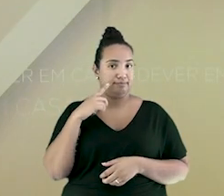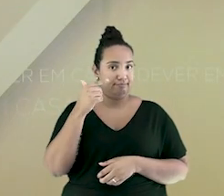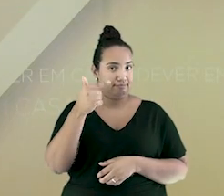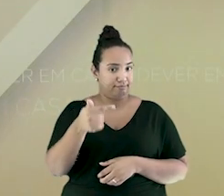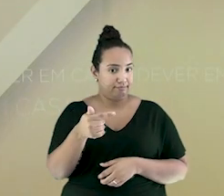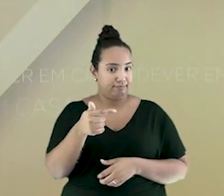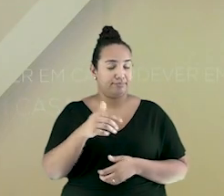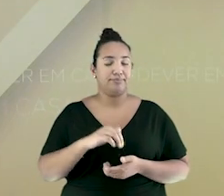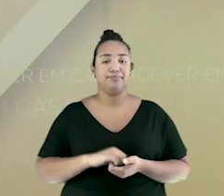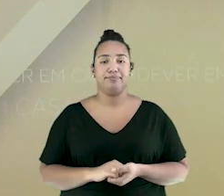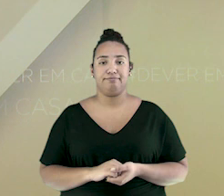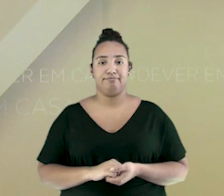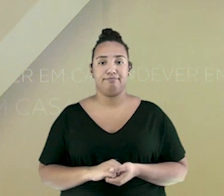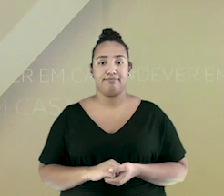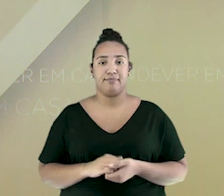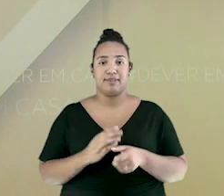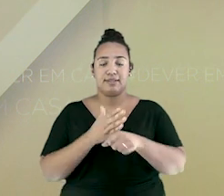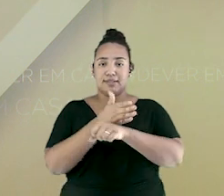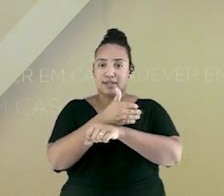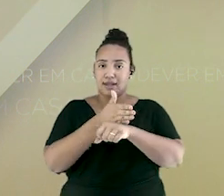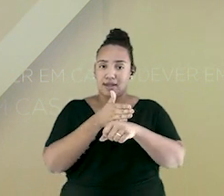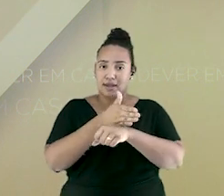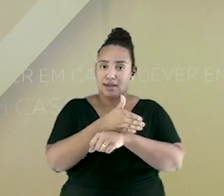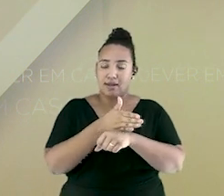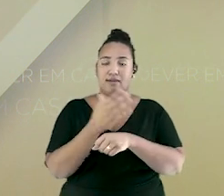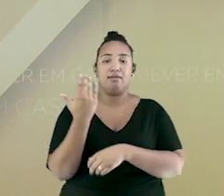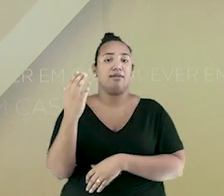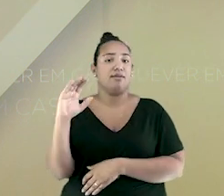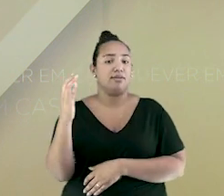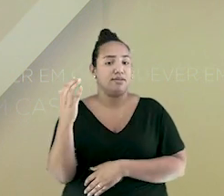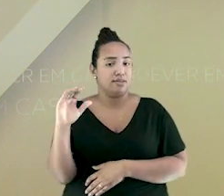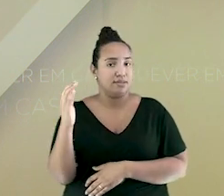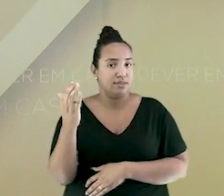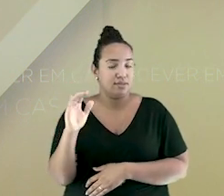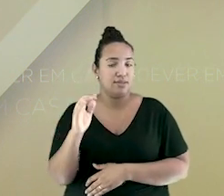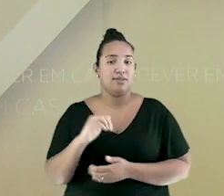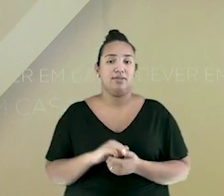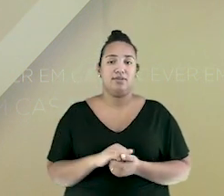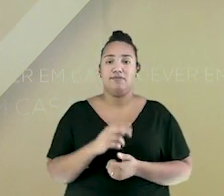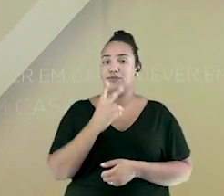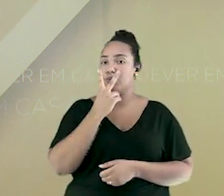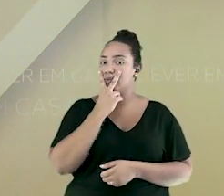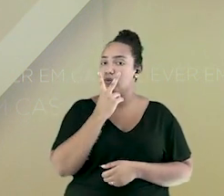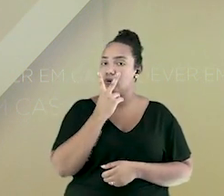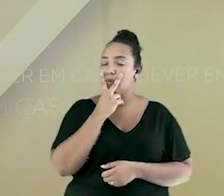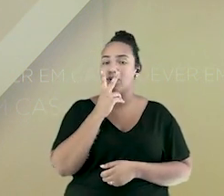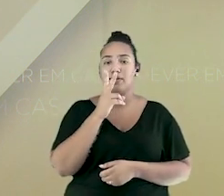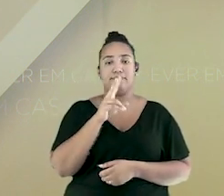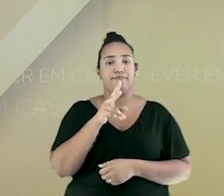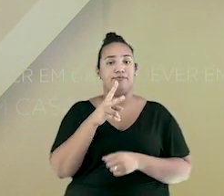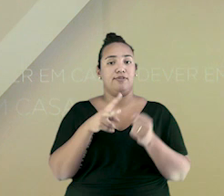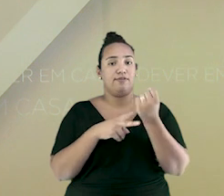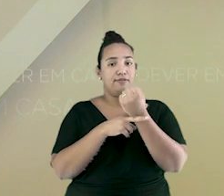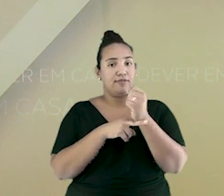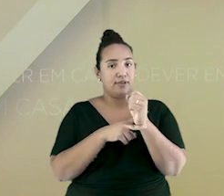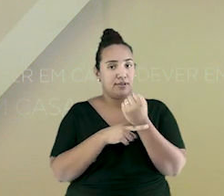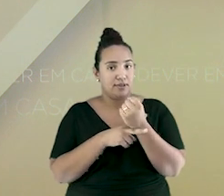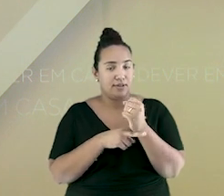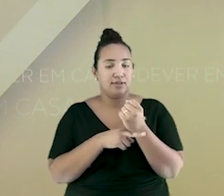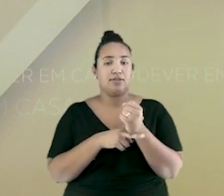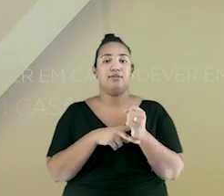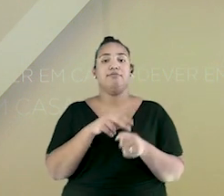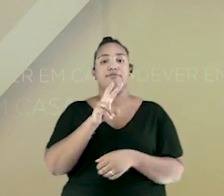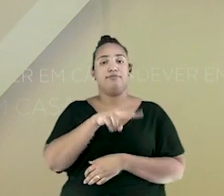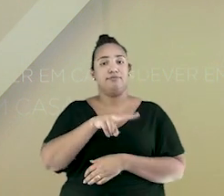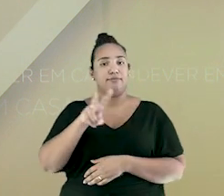são 7 no total: Fundão, Serra, Cariacica, Vitória,